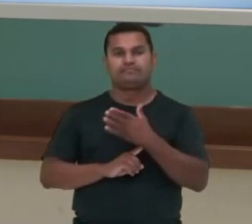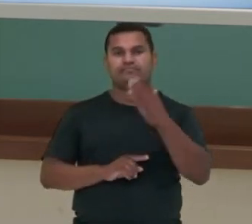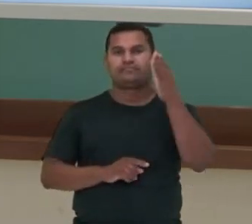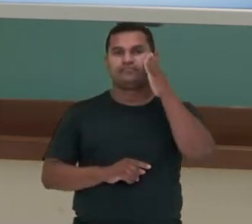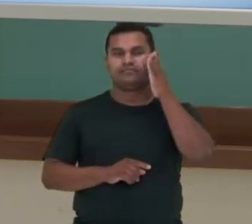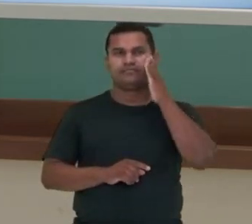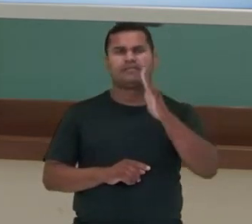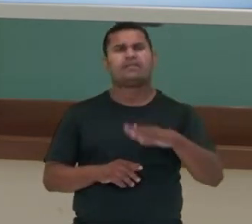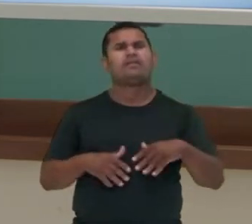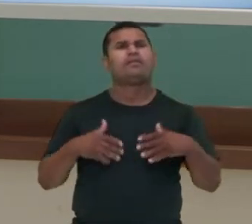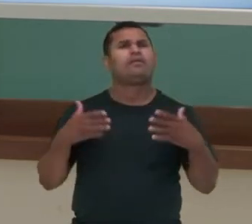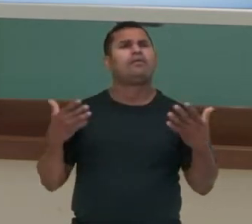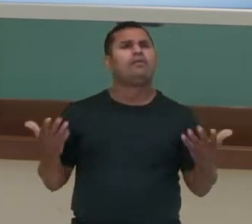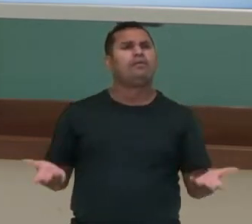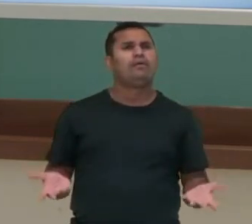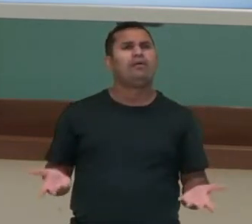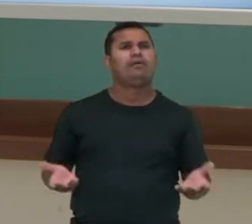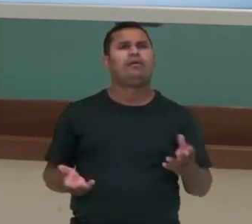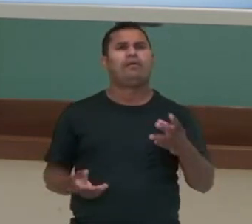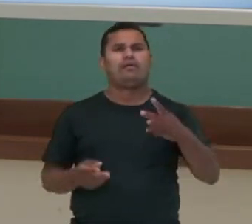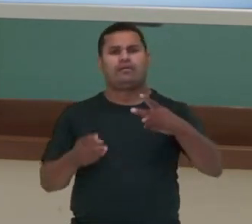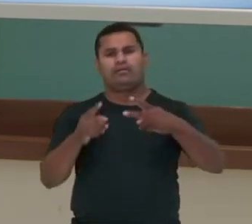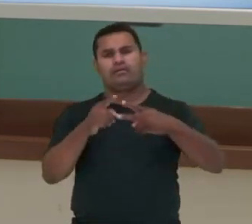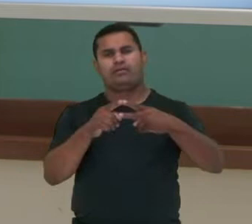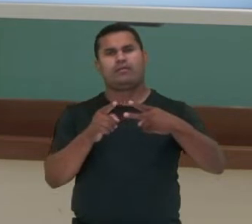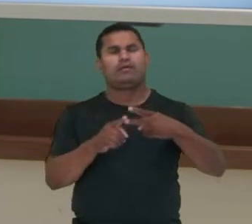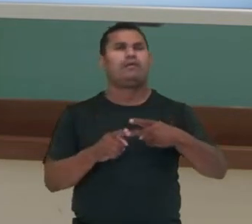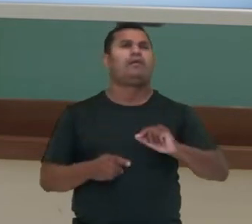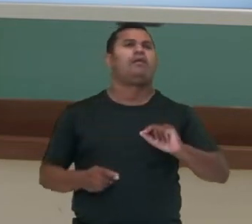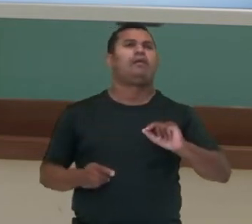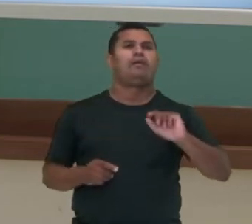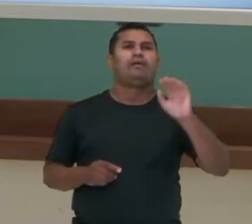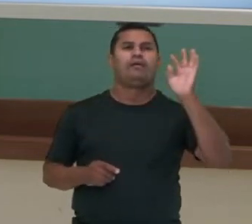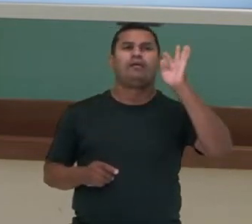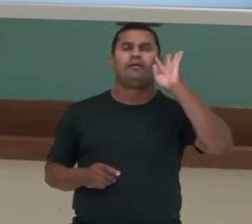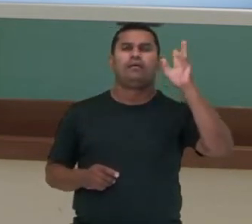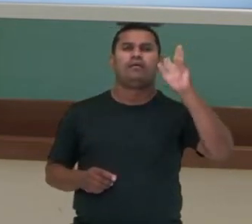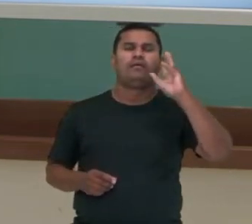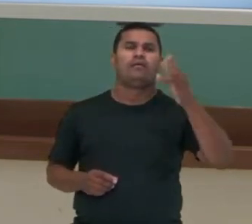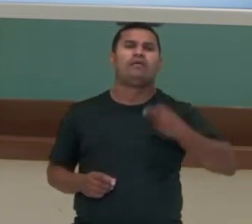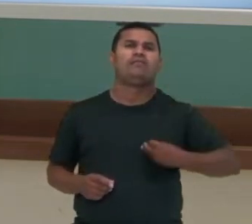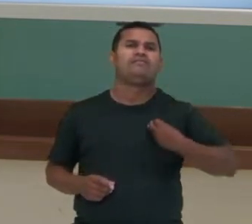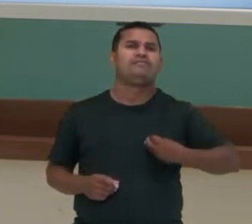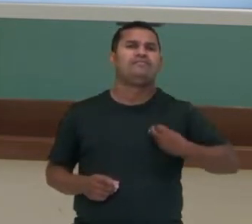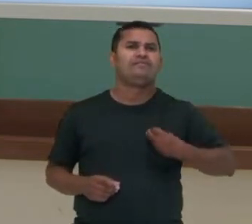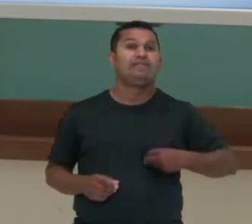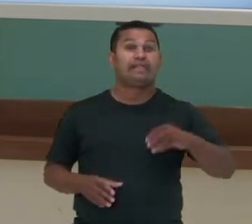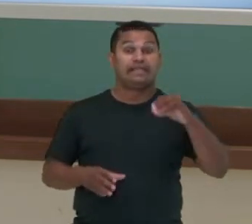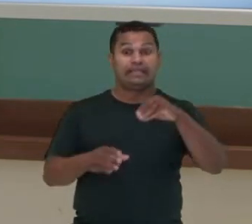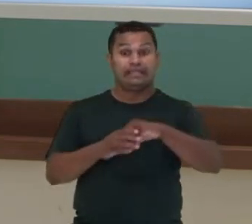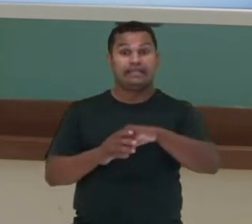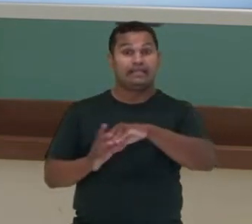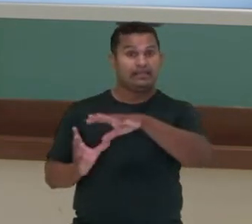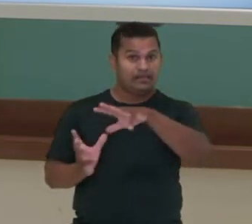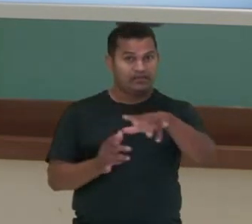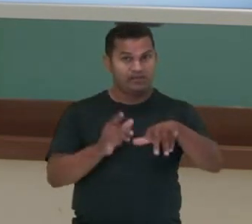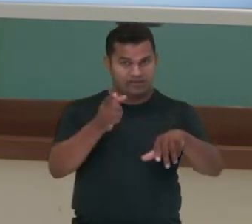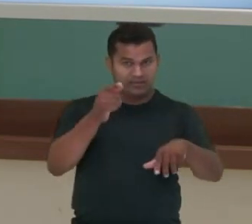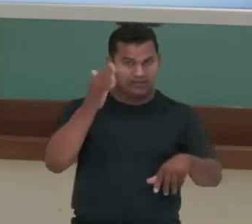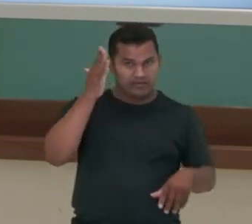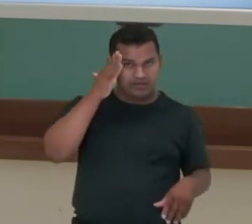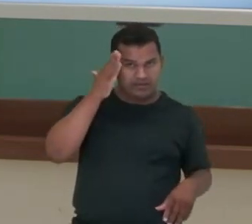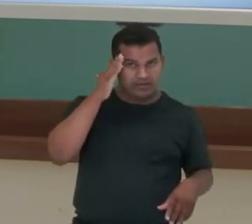quais são as formas de vida presentes na biosfera? Você já pensou sobre isso? Se nós falamos